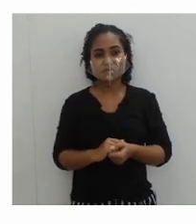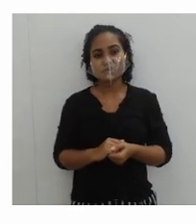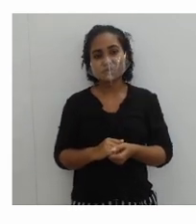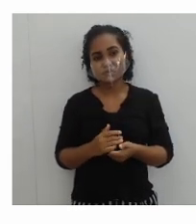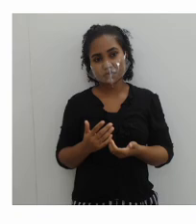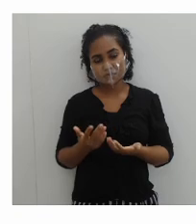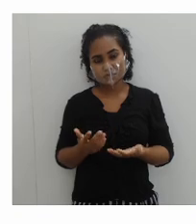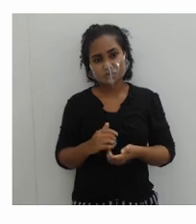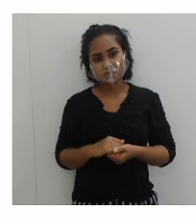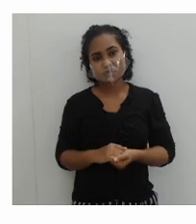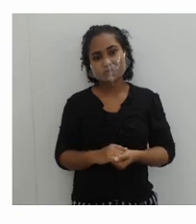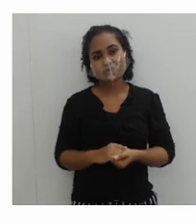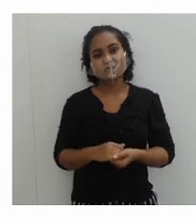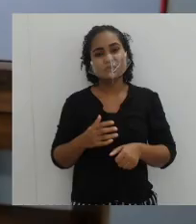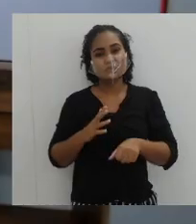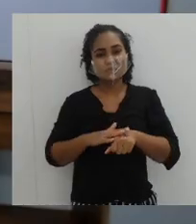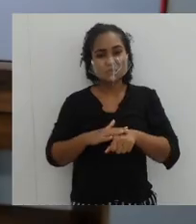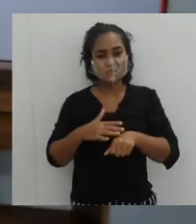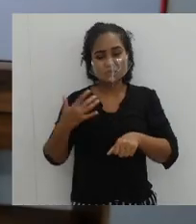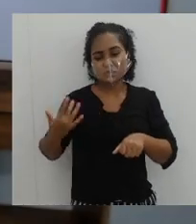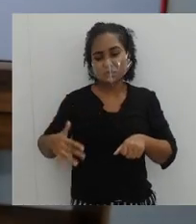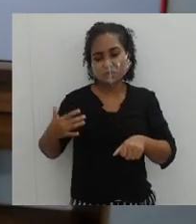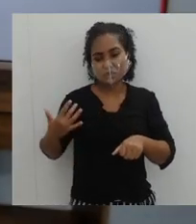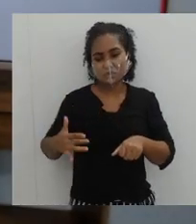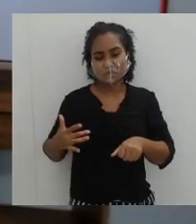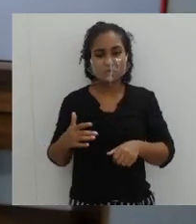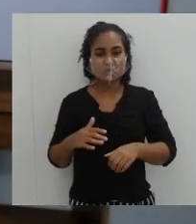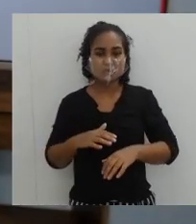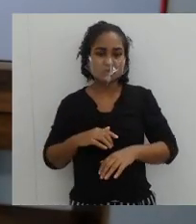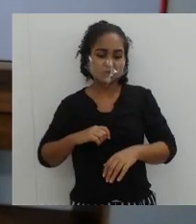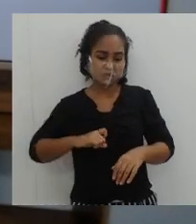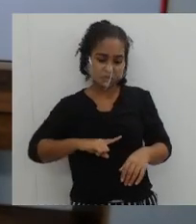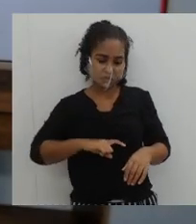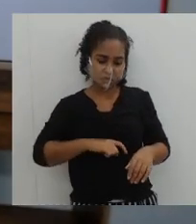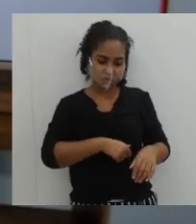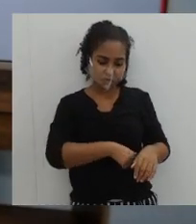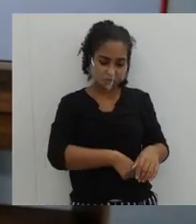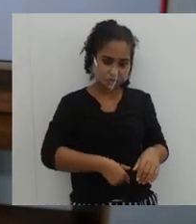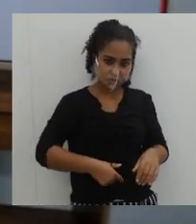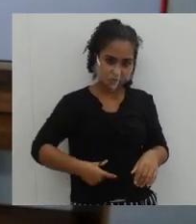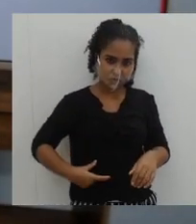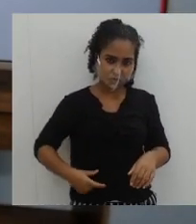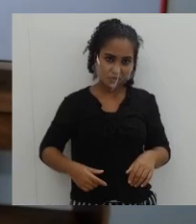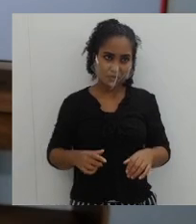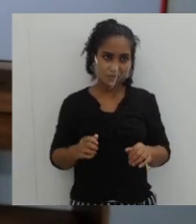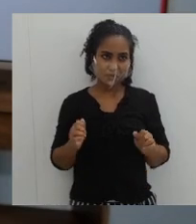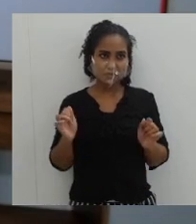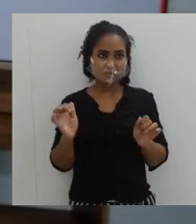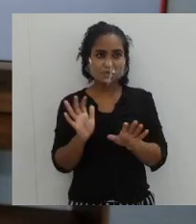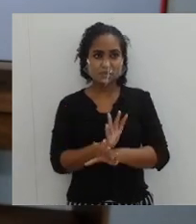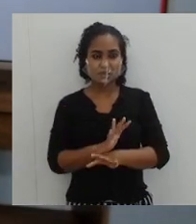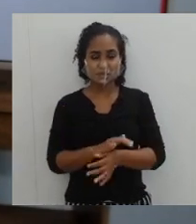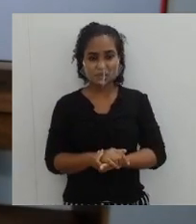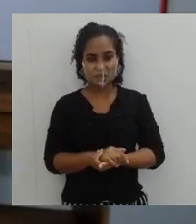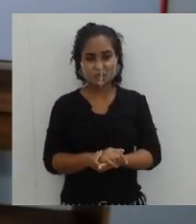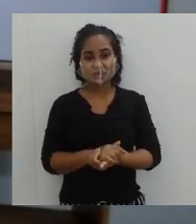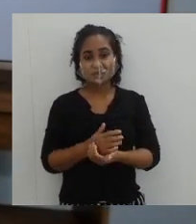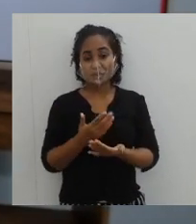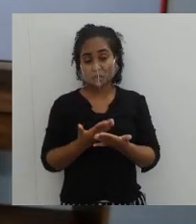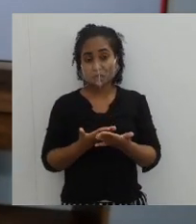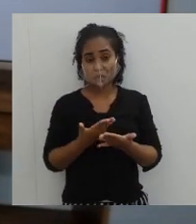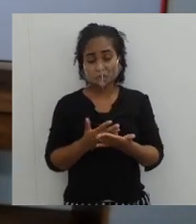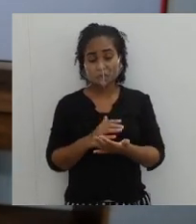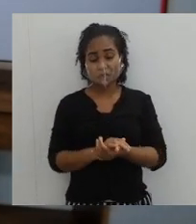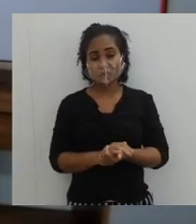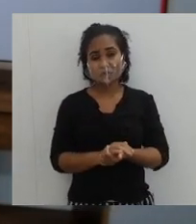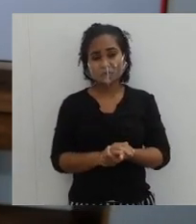Érica? Causa dores intestinais, certo? Então, gente, pra gente encerrar aqui,